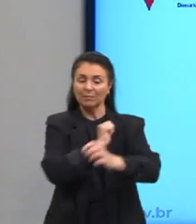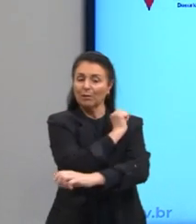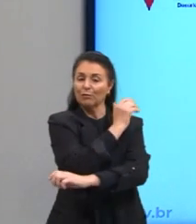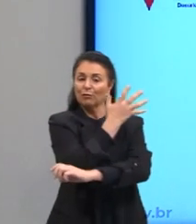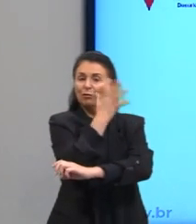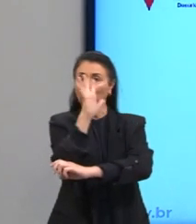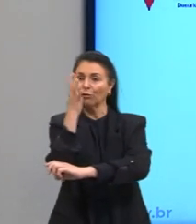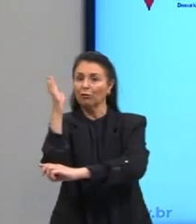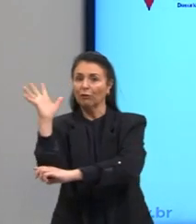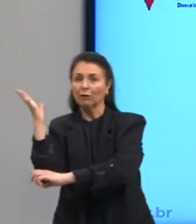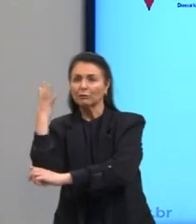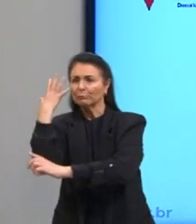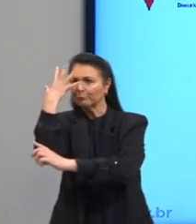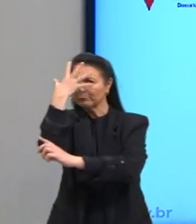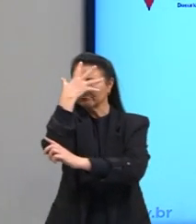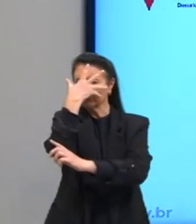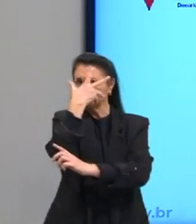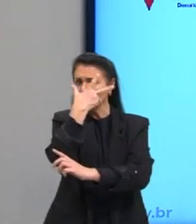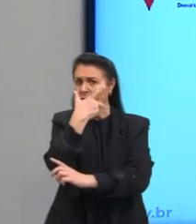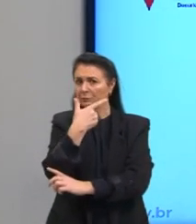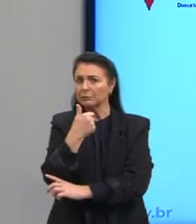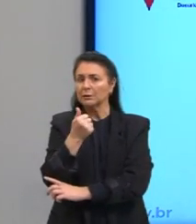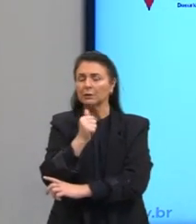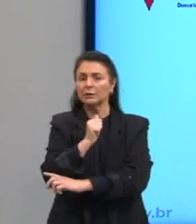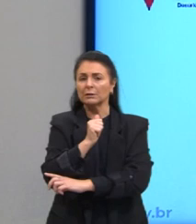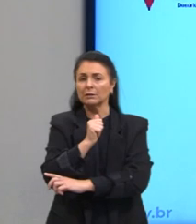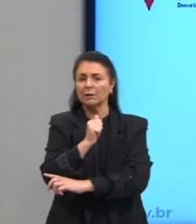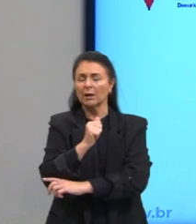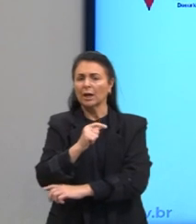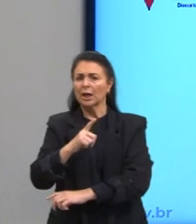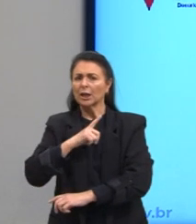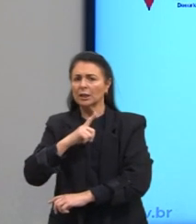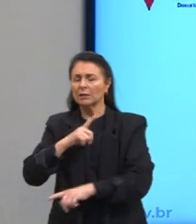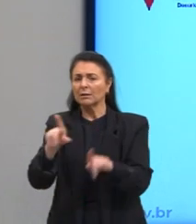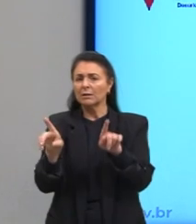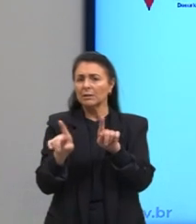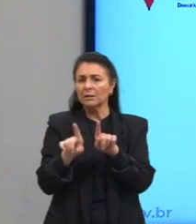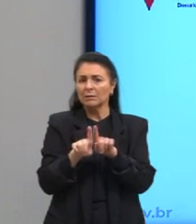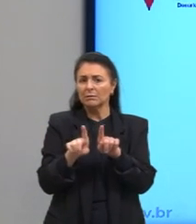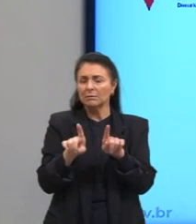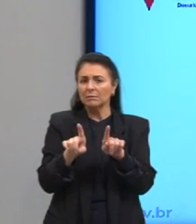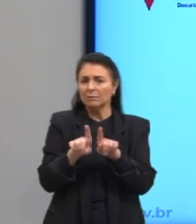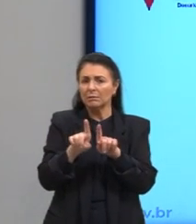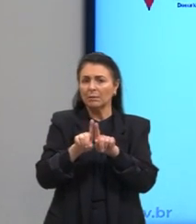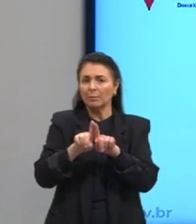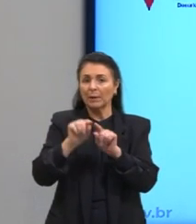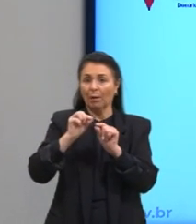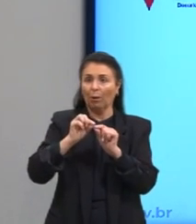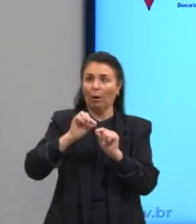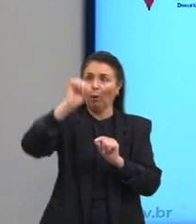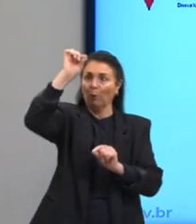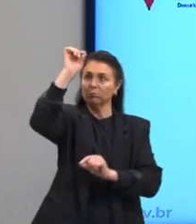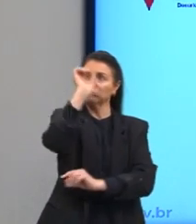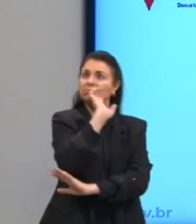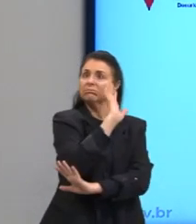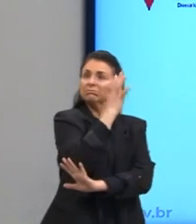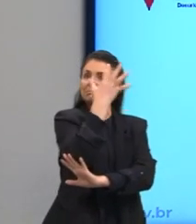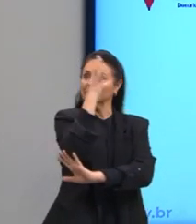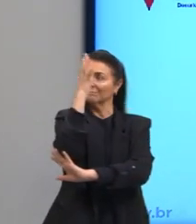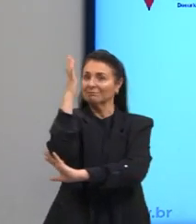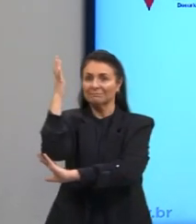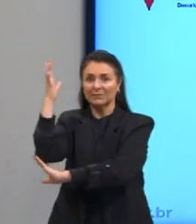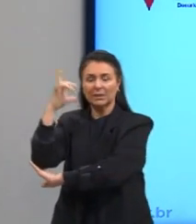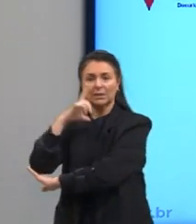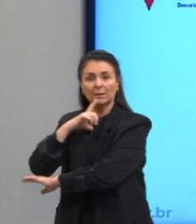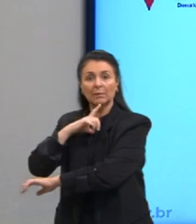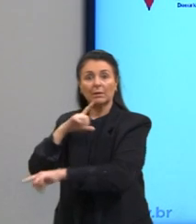florestas densas bonitas né aquelas questões mais mais altas né relacionados aí e